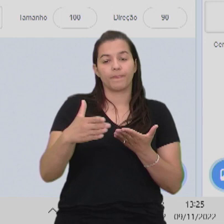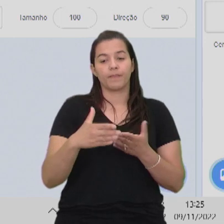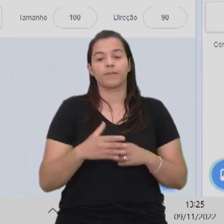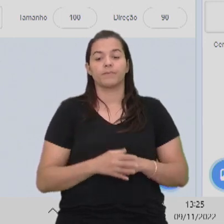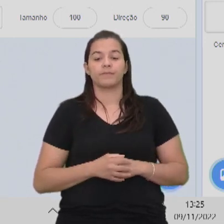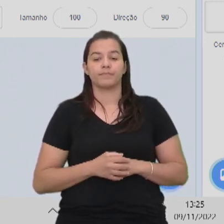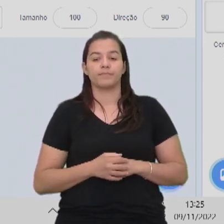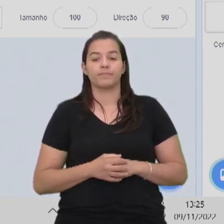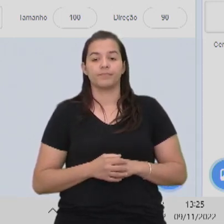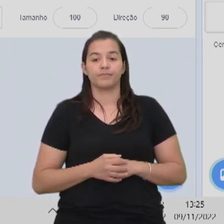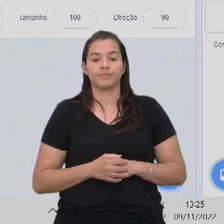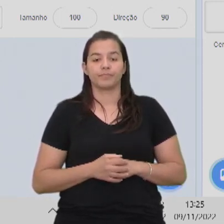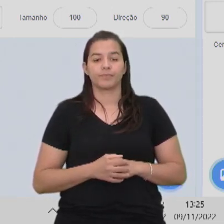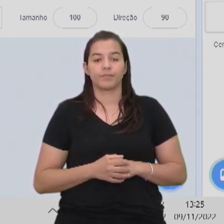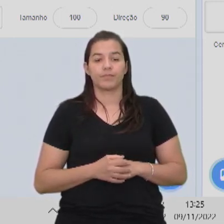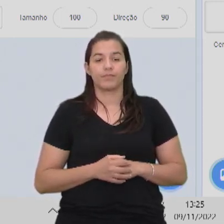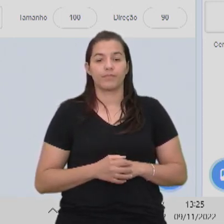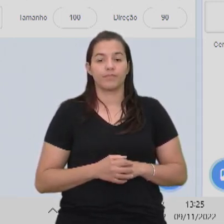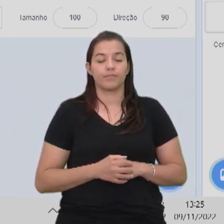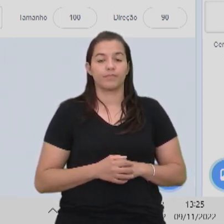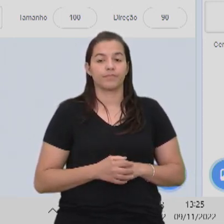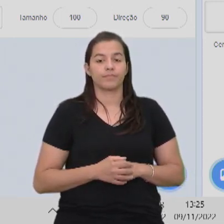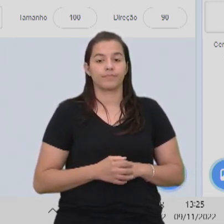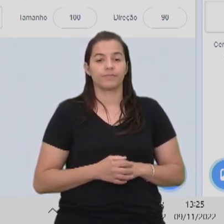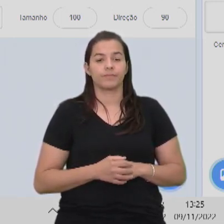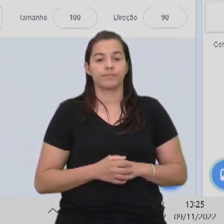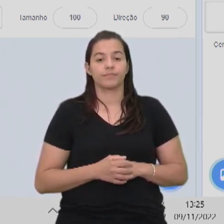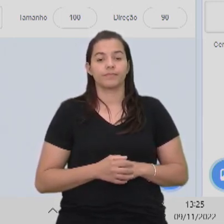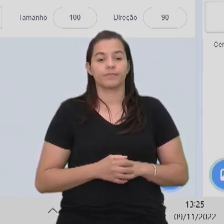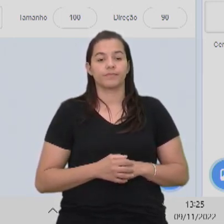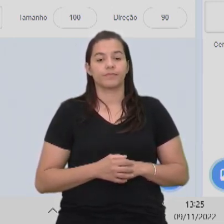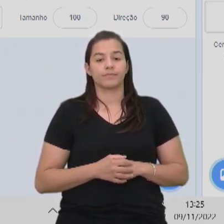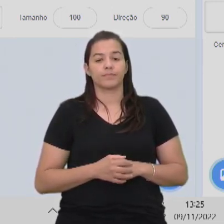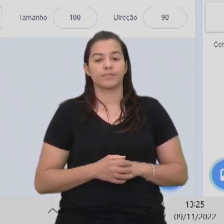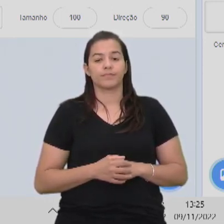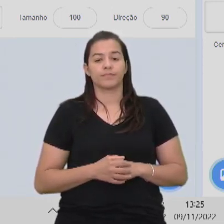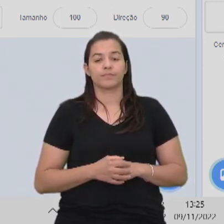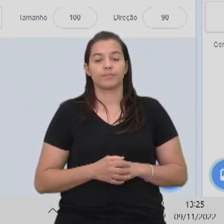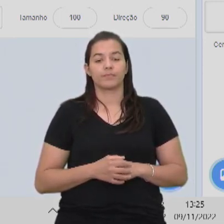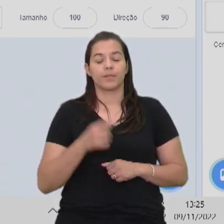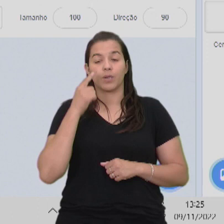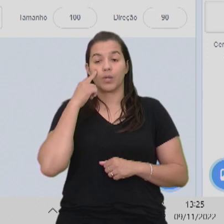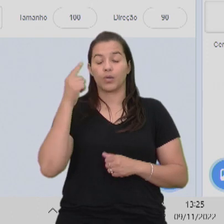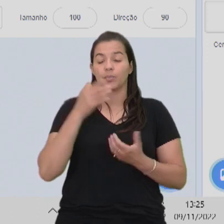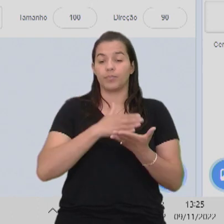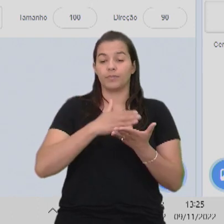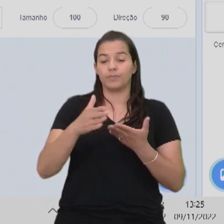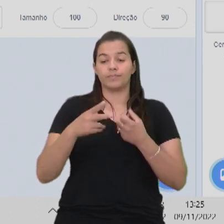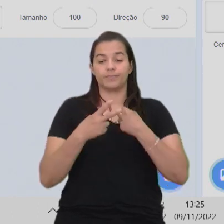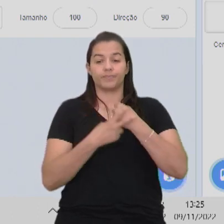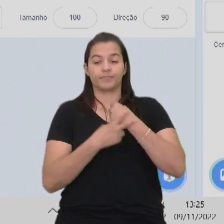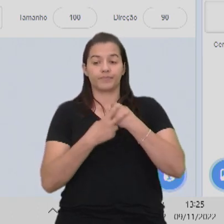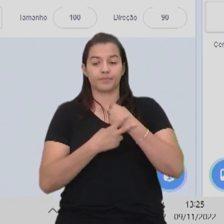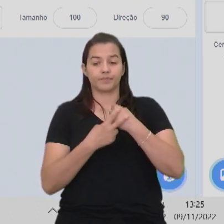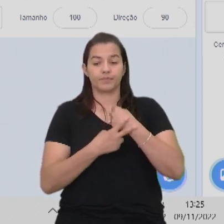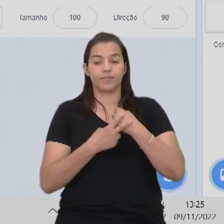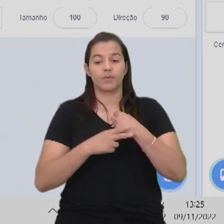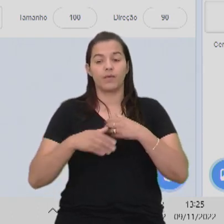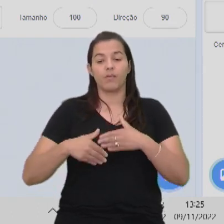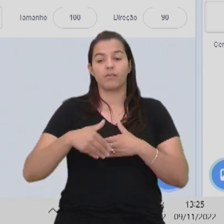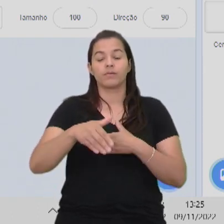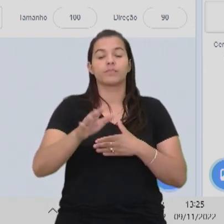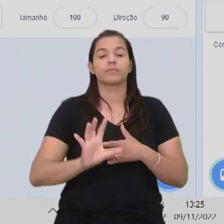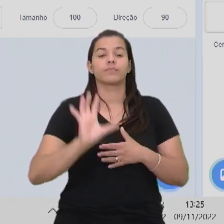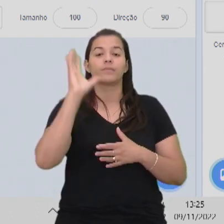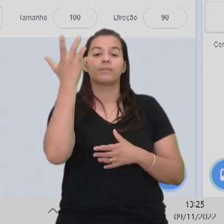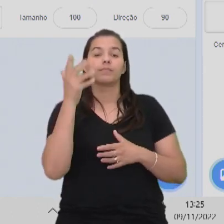aumentar aqui, ó, para vocês verem. Acho que agora ficou bom, né? Ficou. Quando clicado no verdinho, vai acontecer o meu movimento, tá